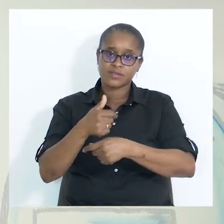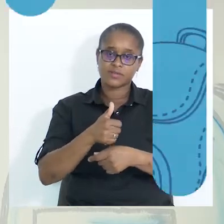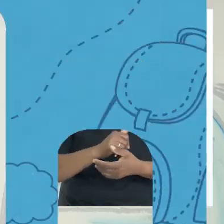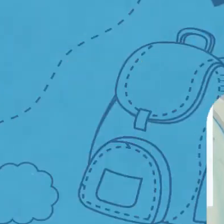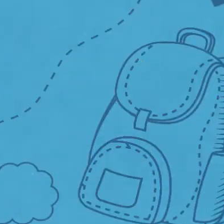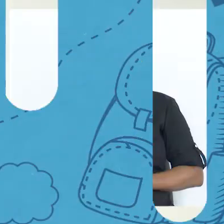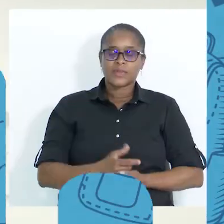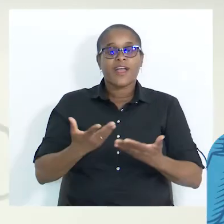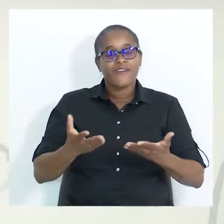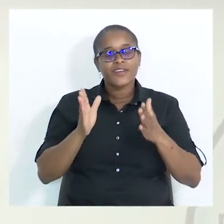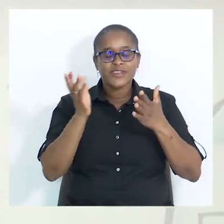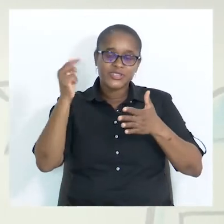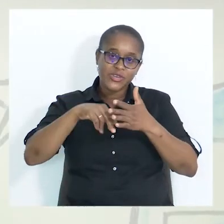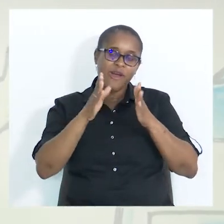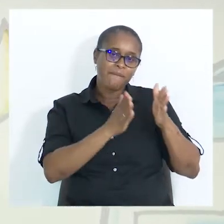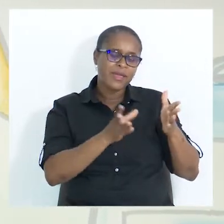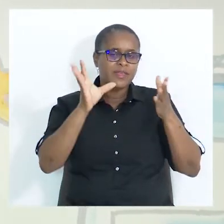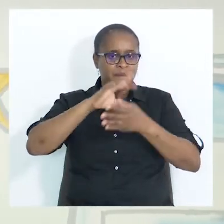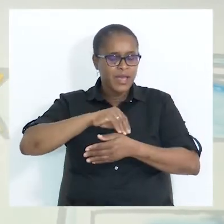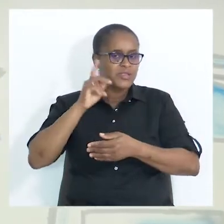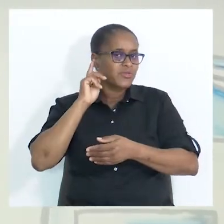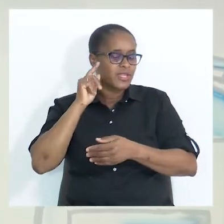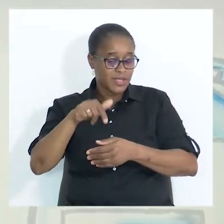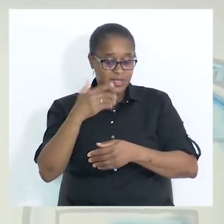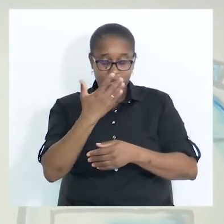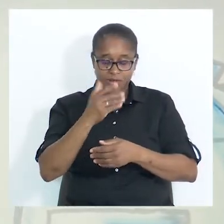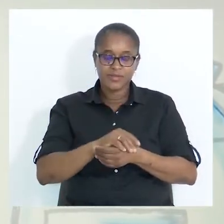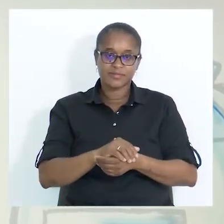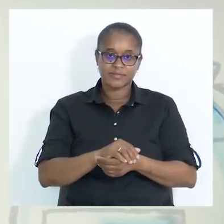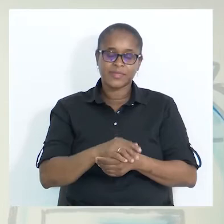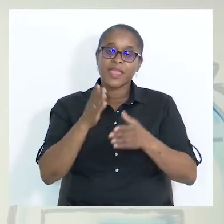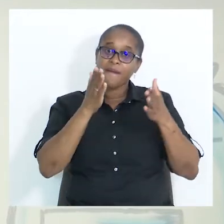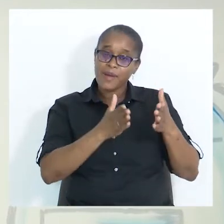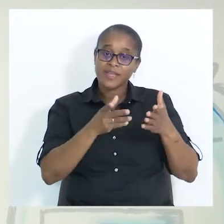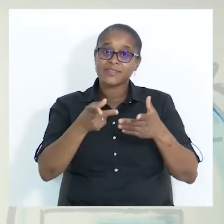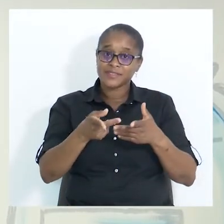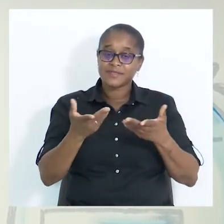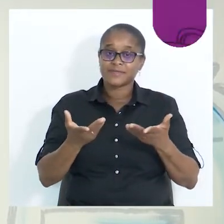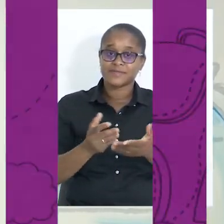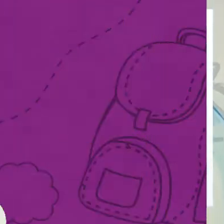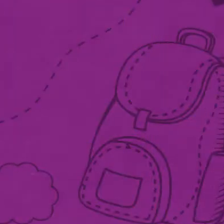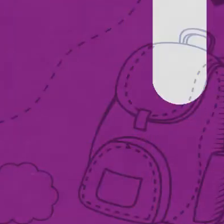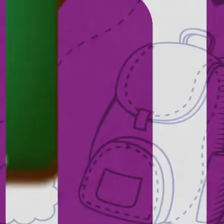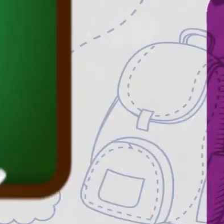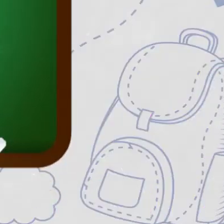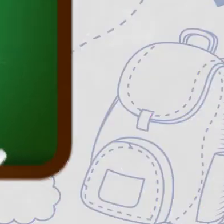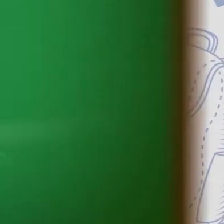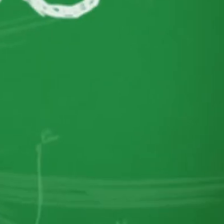certo? Chegou a parte mais importante desta aula, ou da tua aula, que é a parte de...